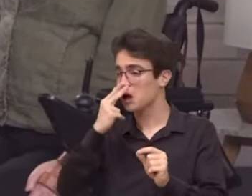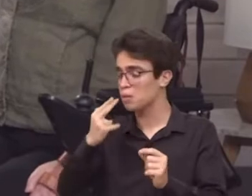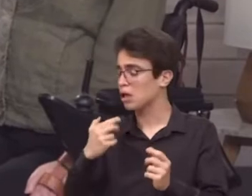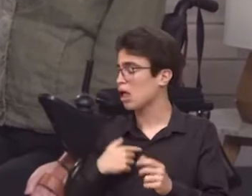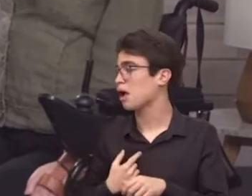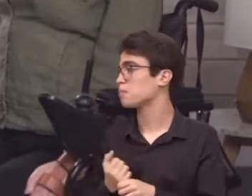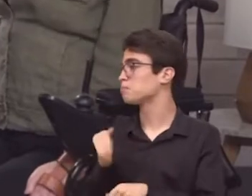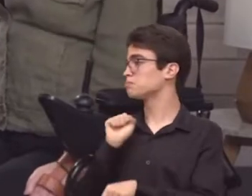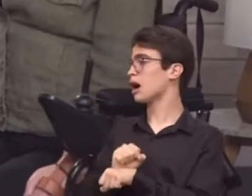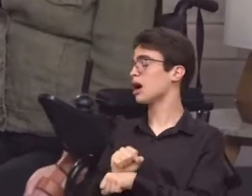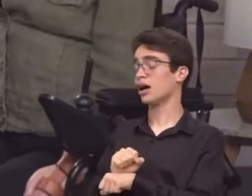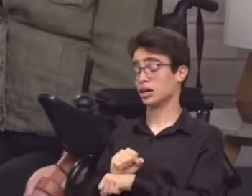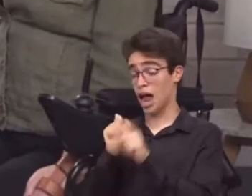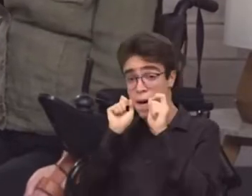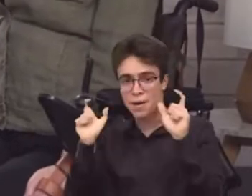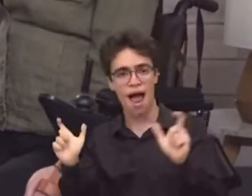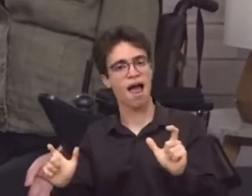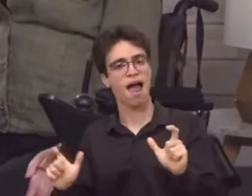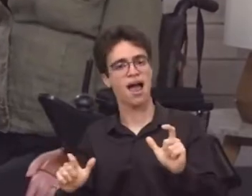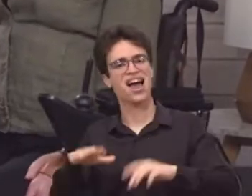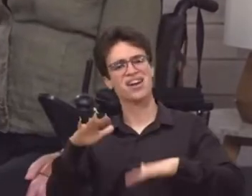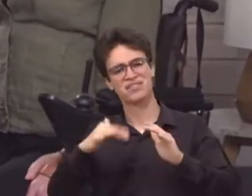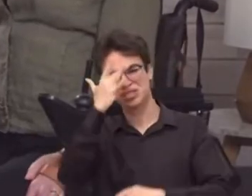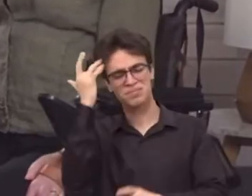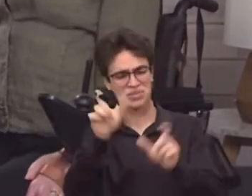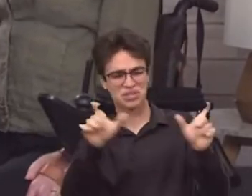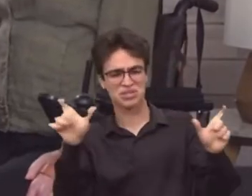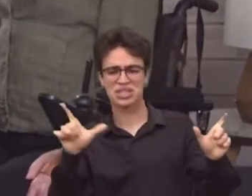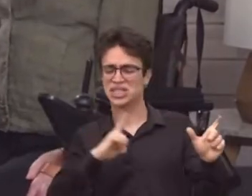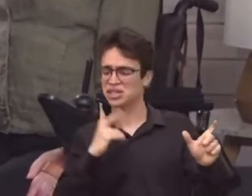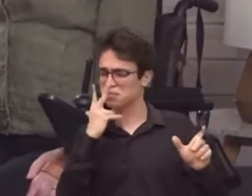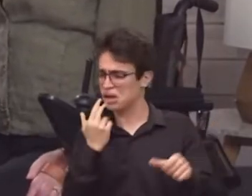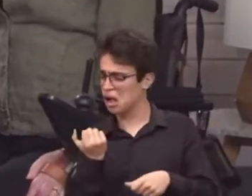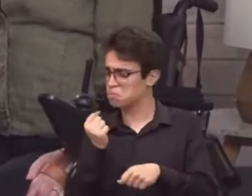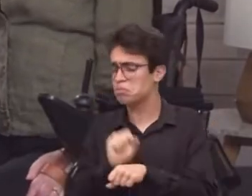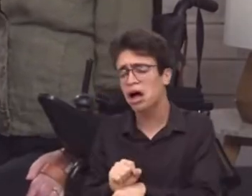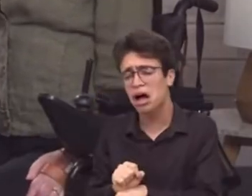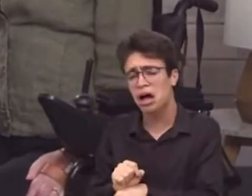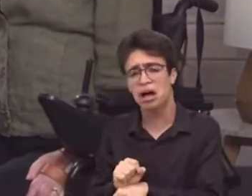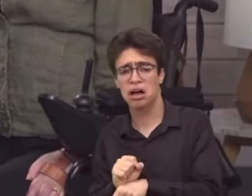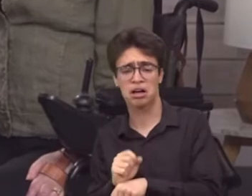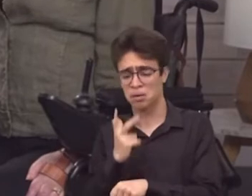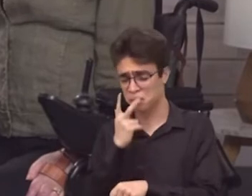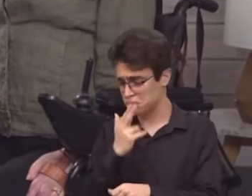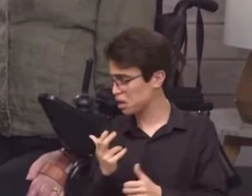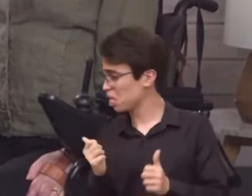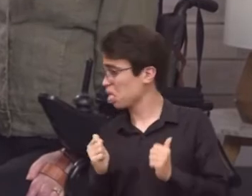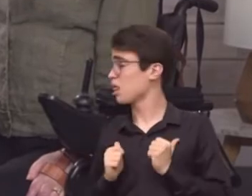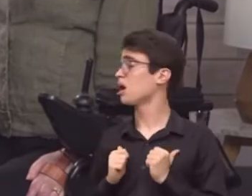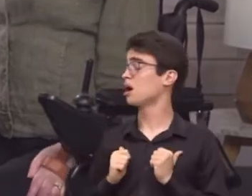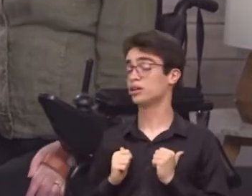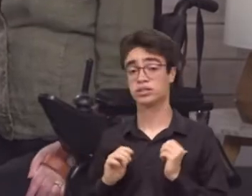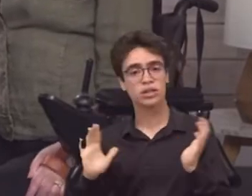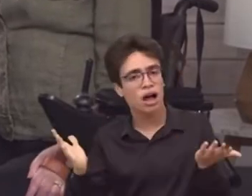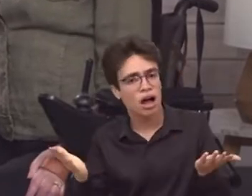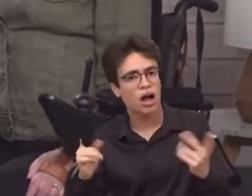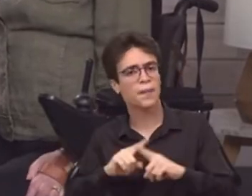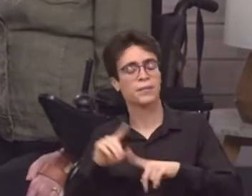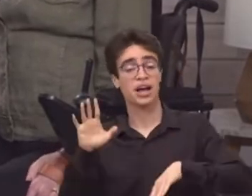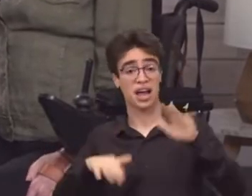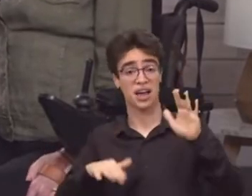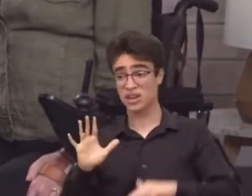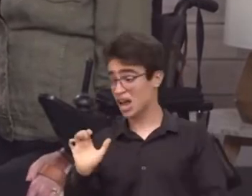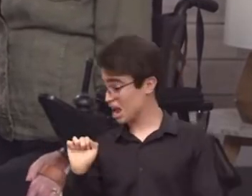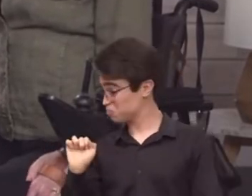espiritual tantas pessoas estão espiritualmente e letárgicas estão dormindo espiritualmente e às vezes quando